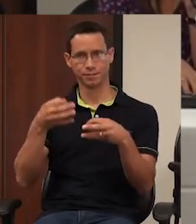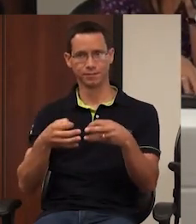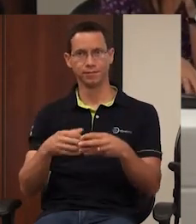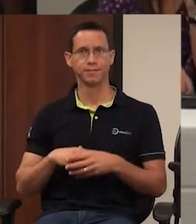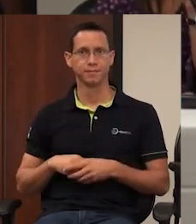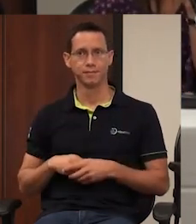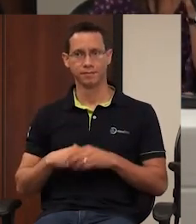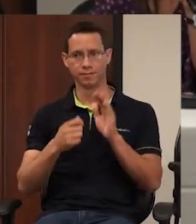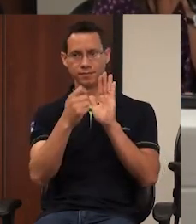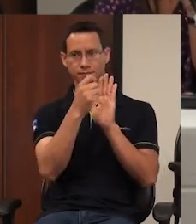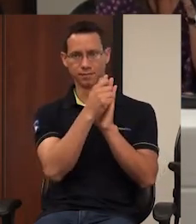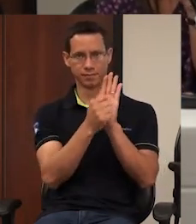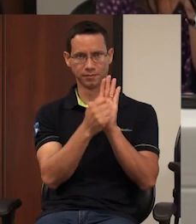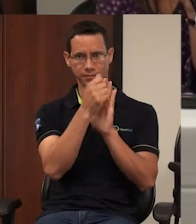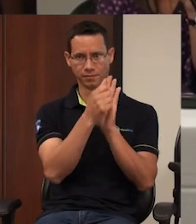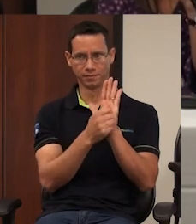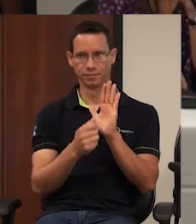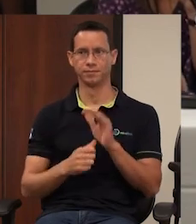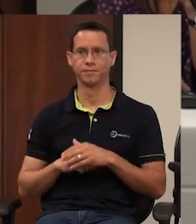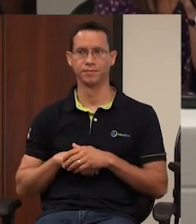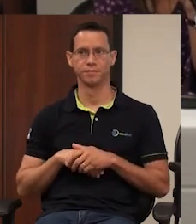desse artigo que